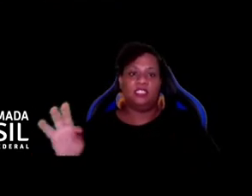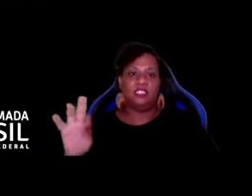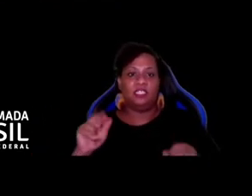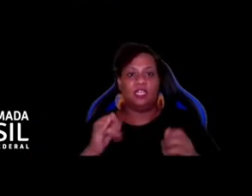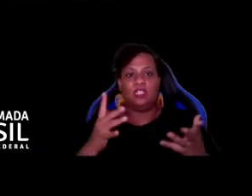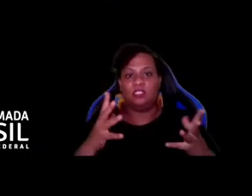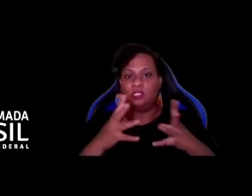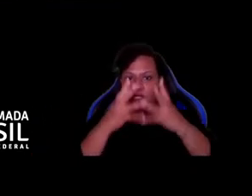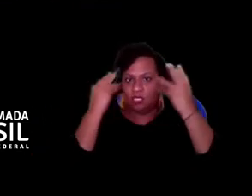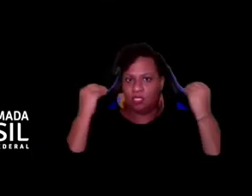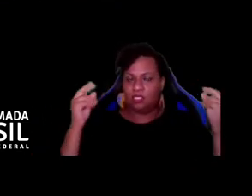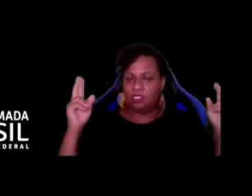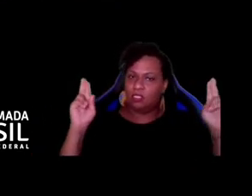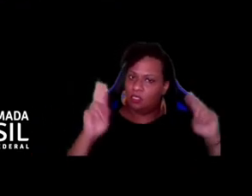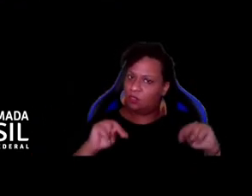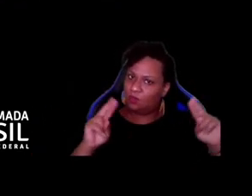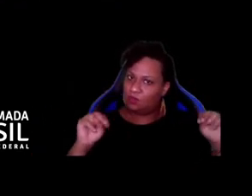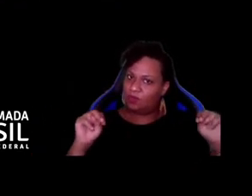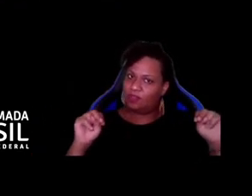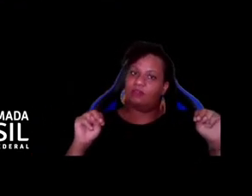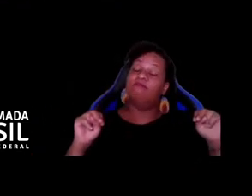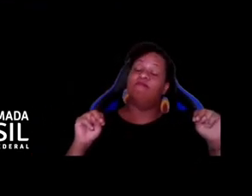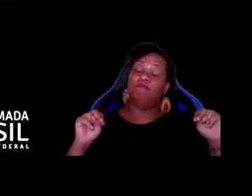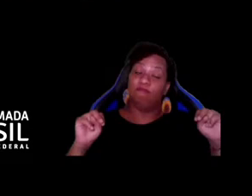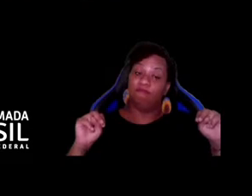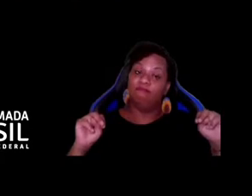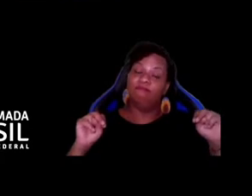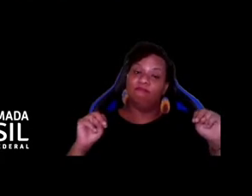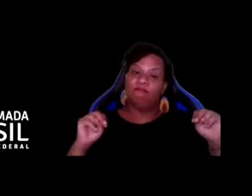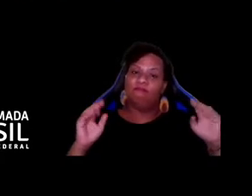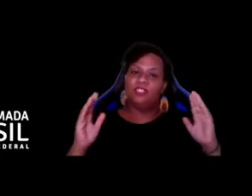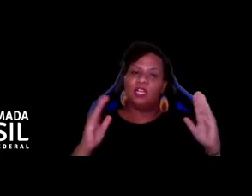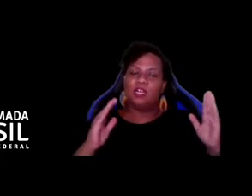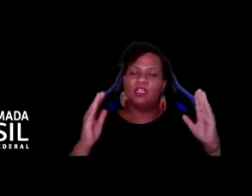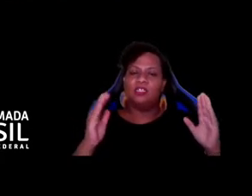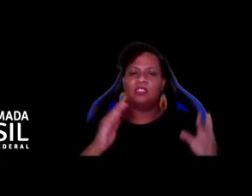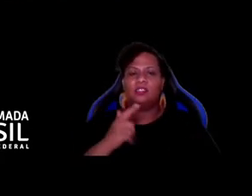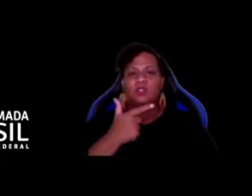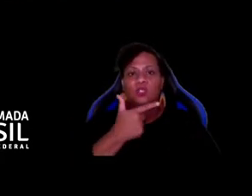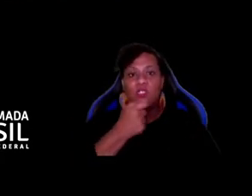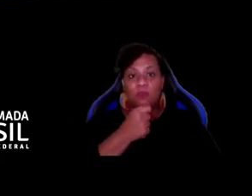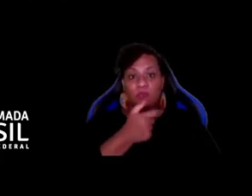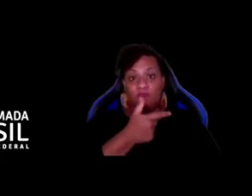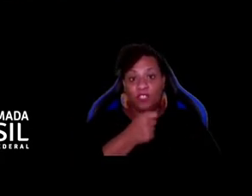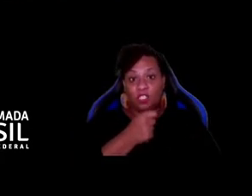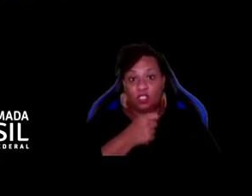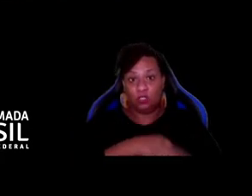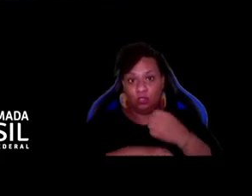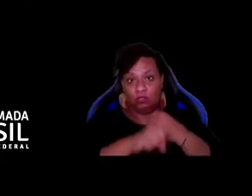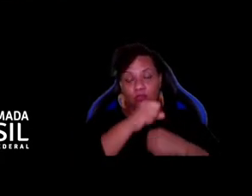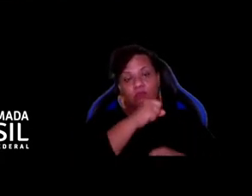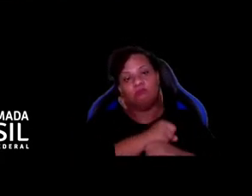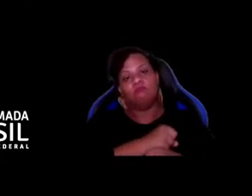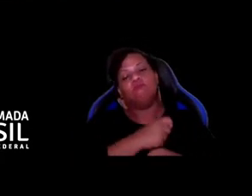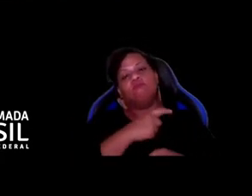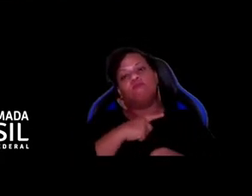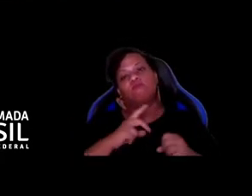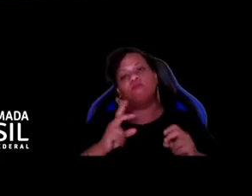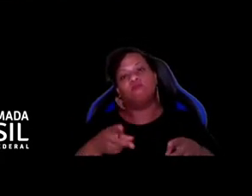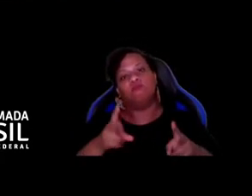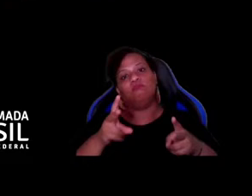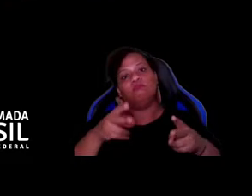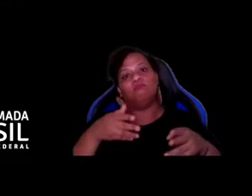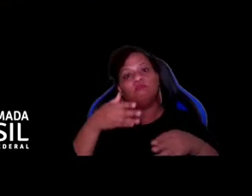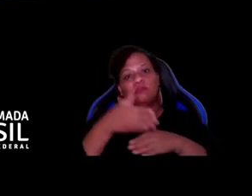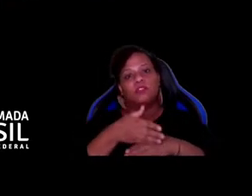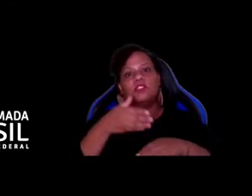branco. Então, naturalmente, desde 2020, eu venho fazendo o